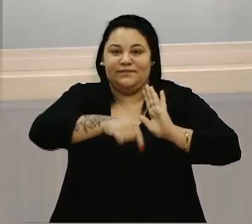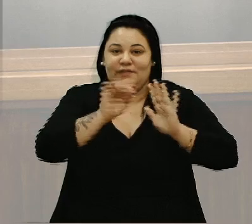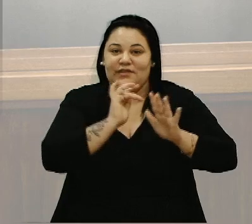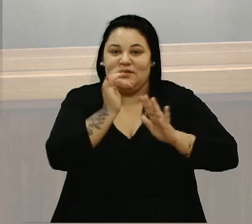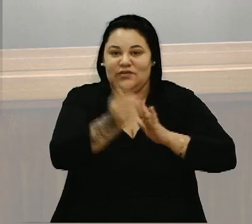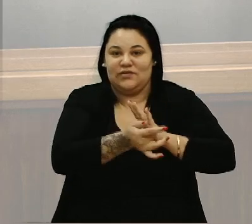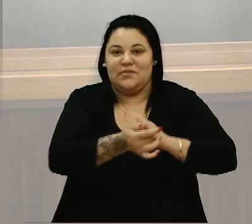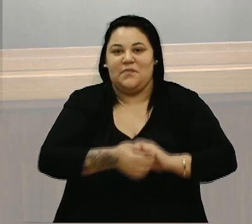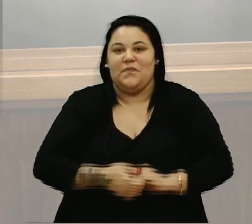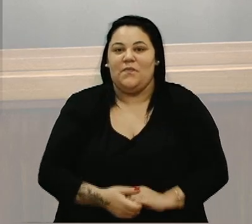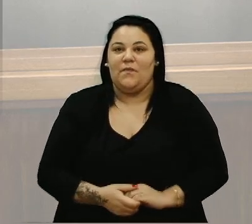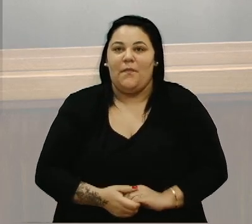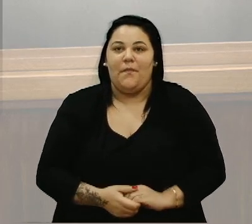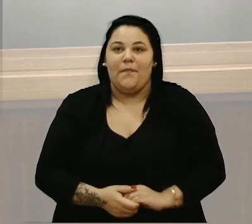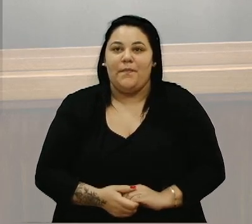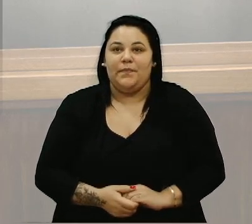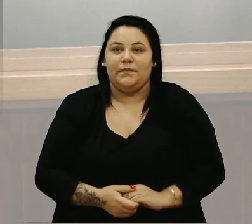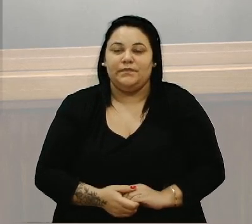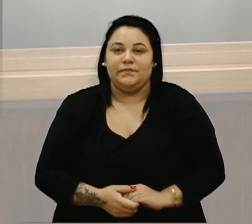sociais.